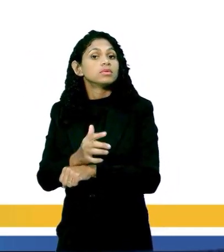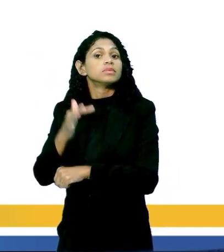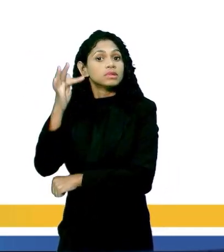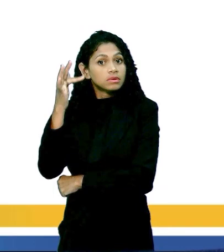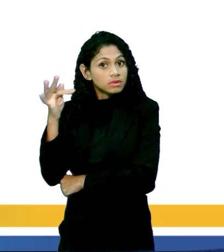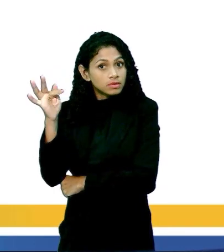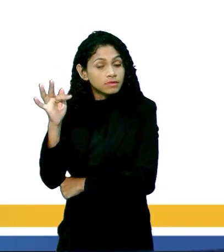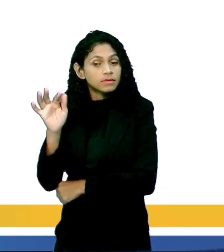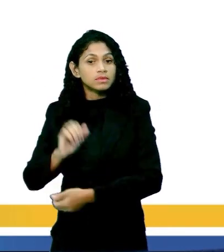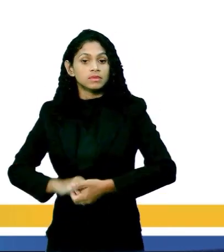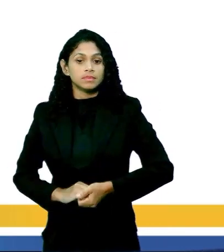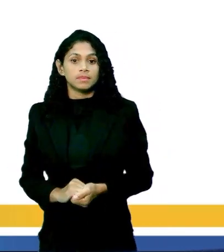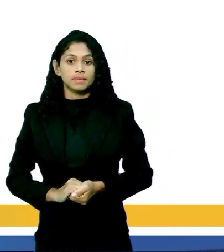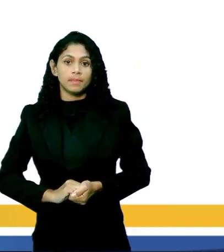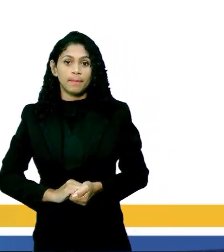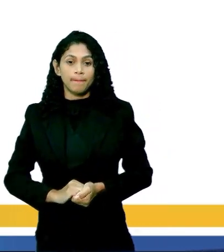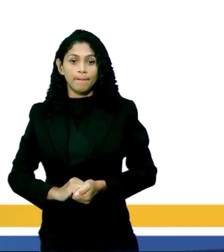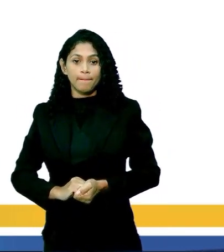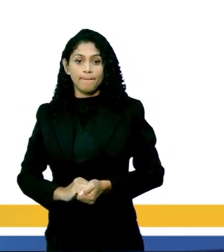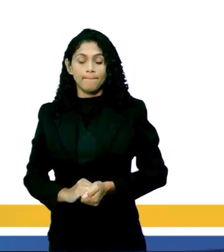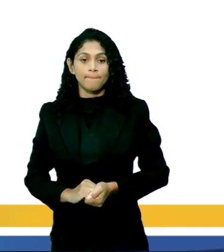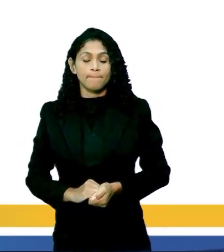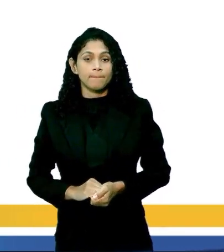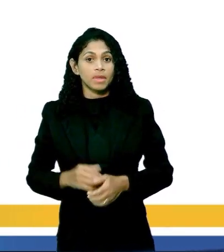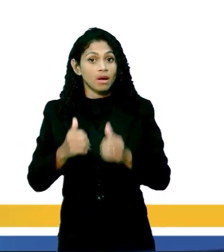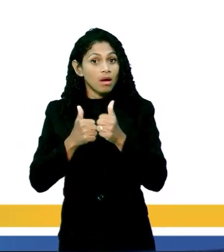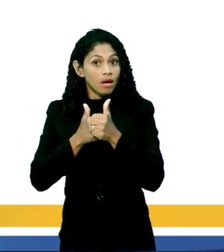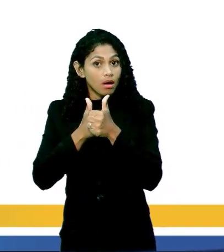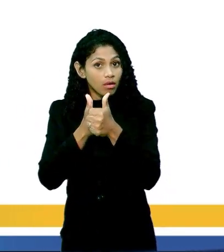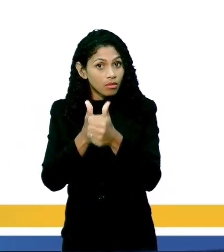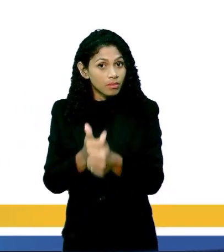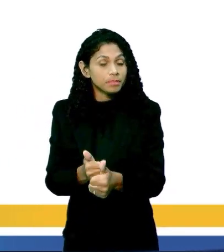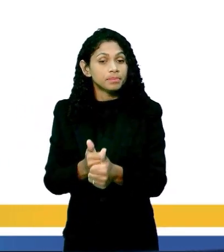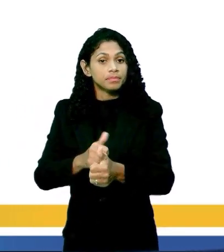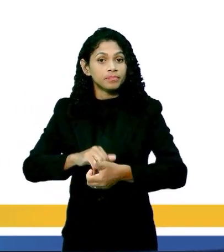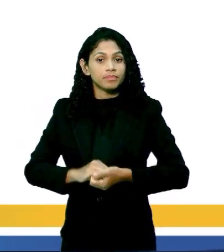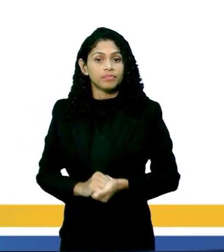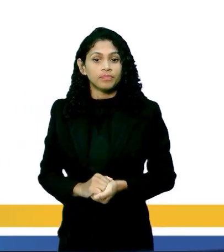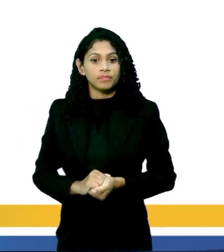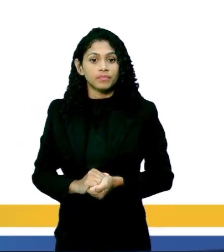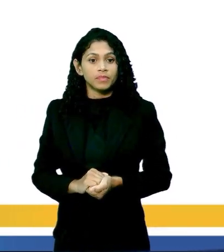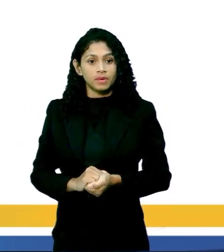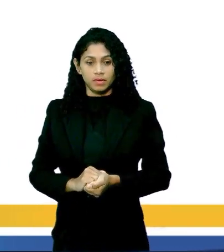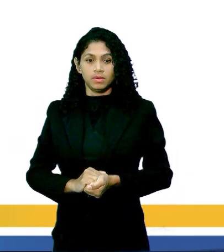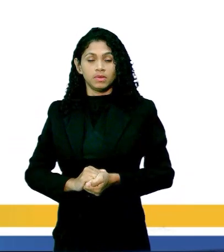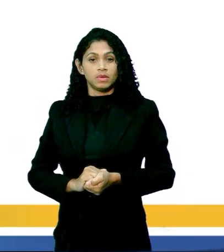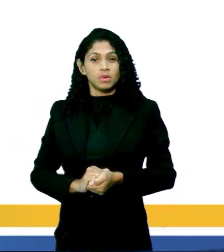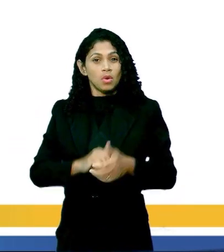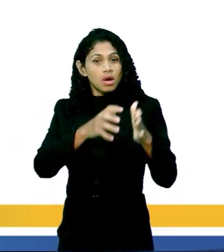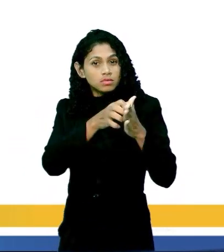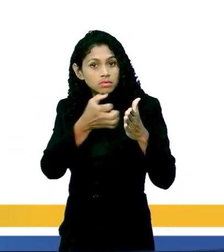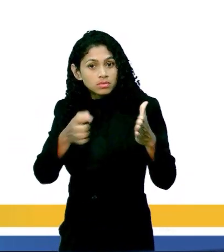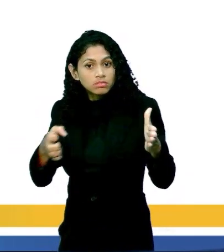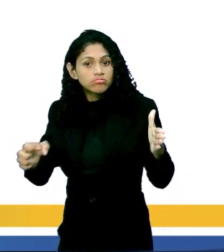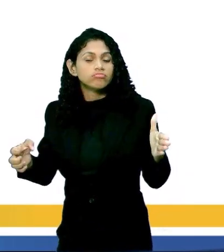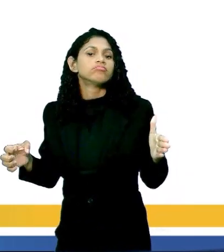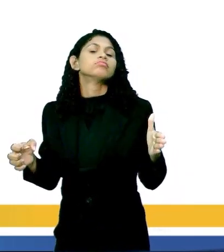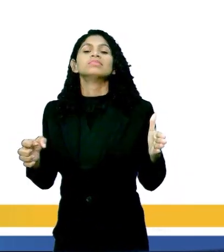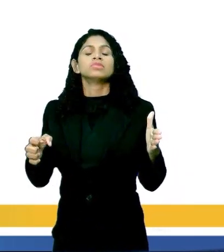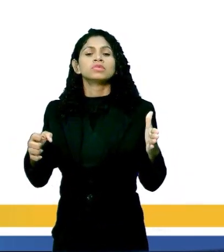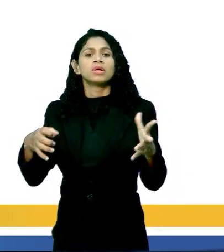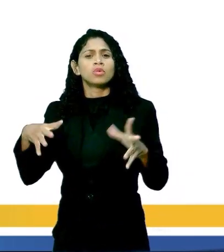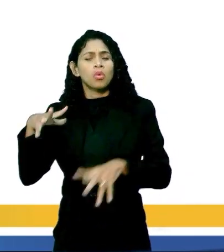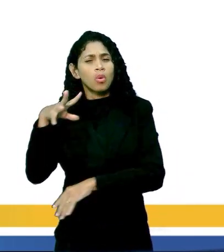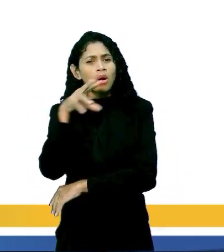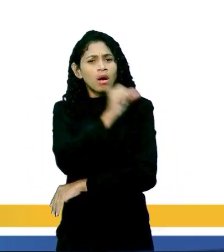nosso material do Aprova Enem. Acompanhe comigo. As equações obtidas para partículas em movimento com aceleração